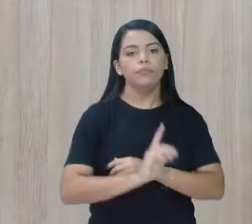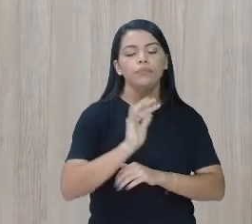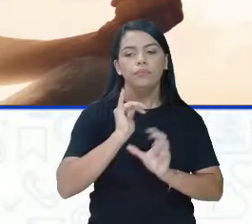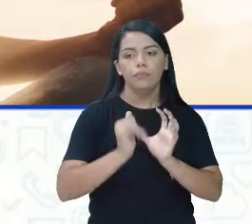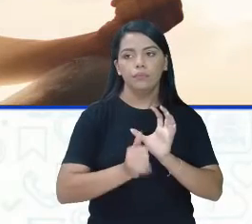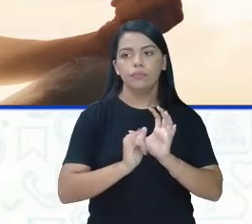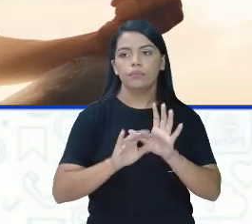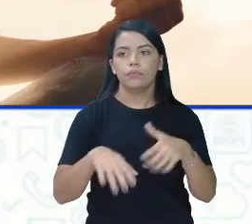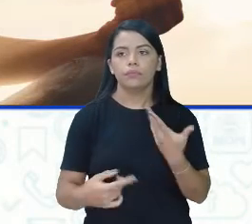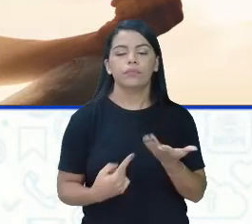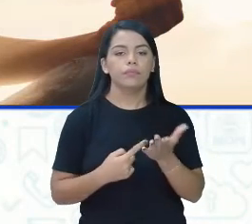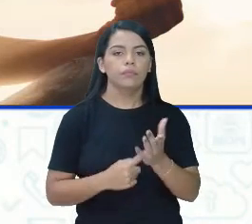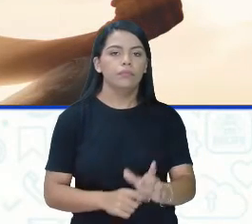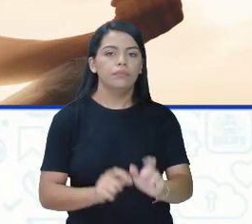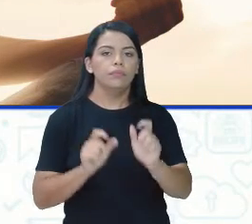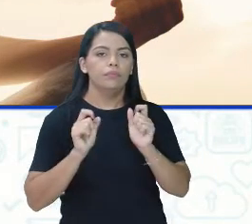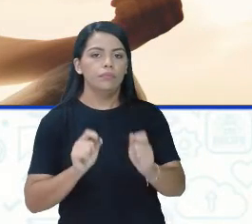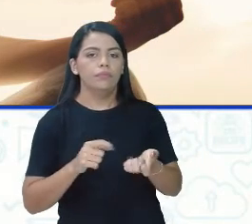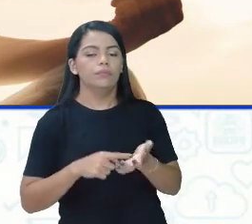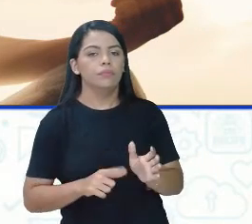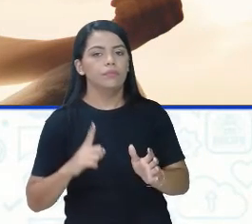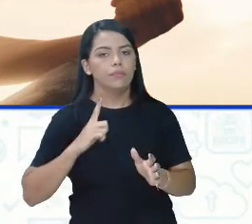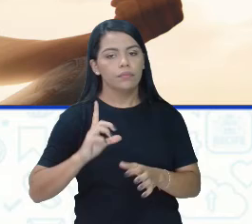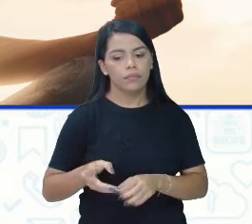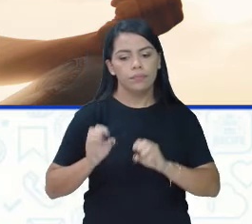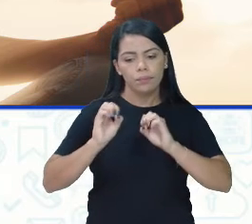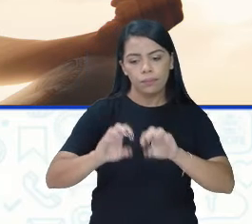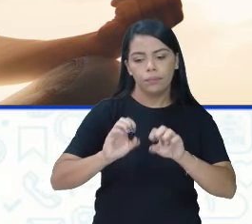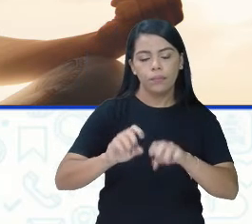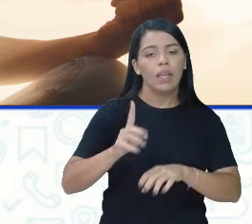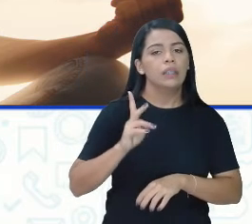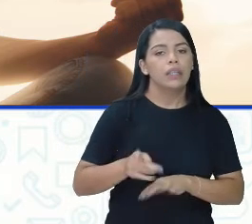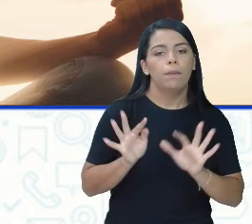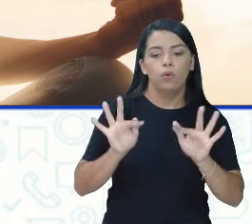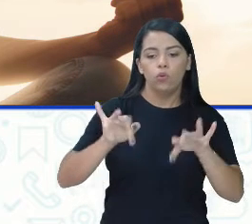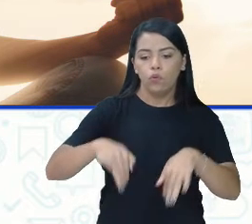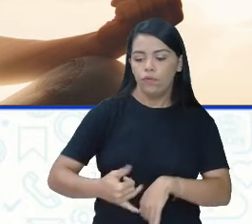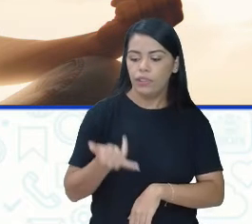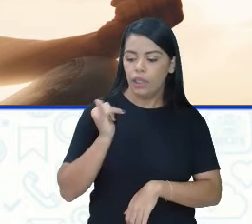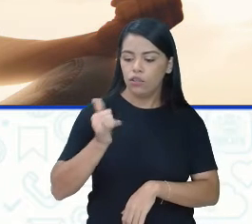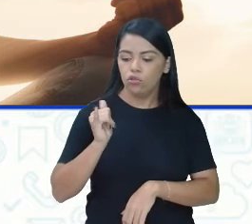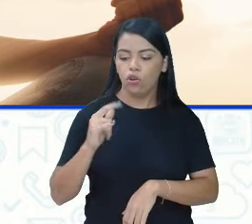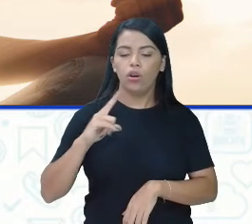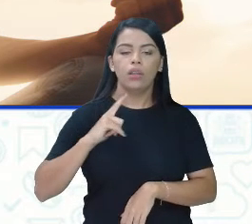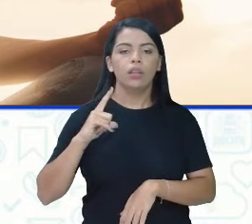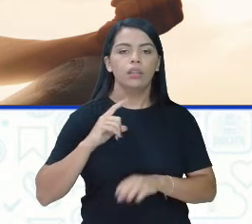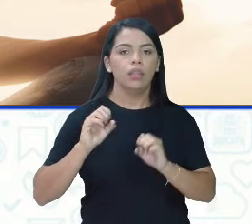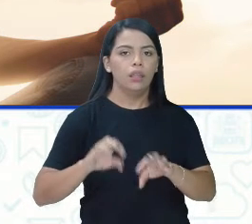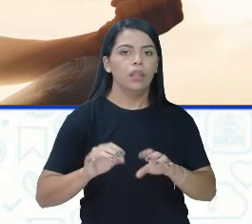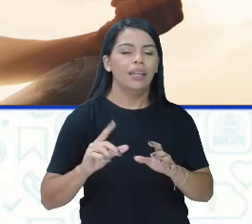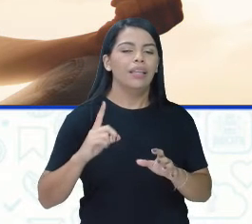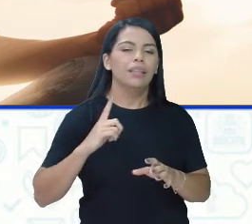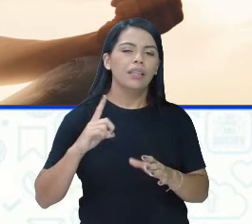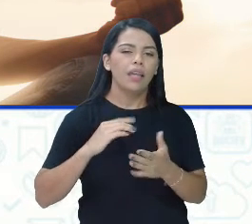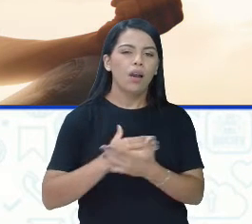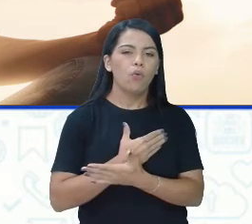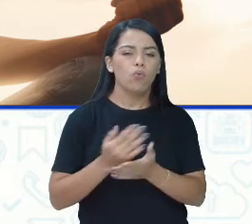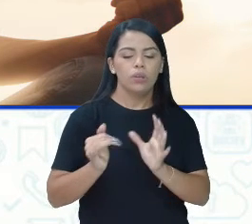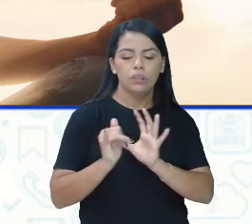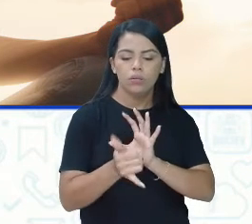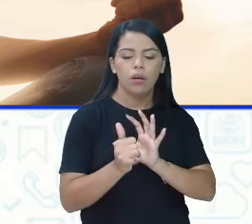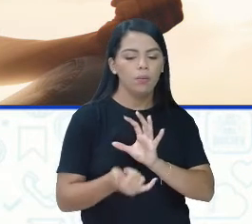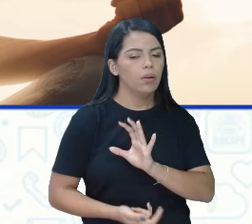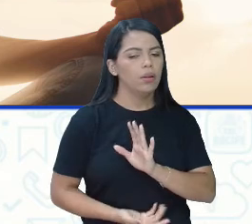A apresentação de uma lição de moral no final da história. Também existem fábulas que não trazem expressa essa lição, ela